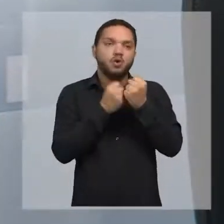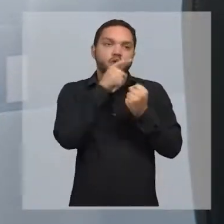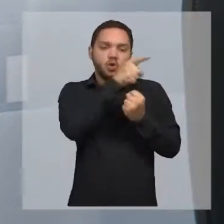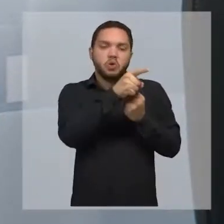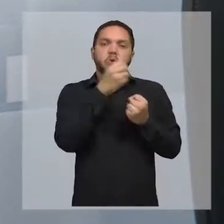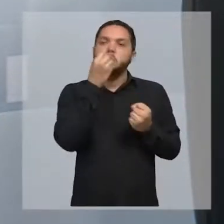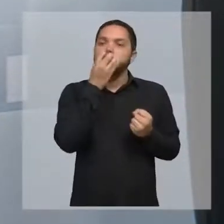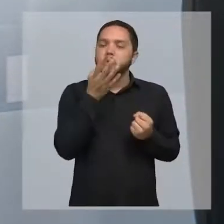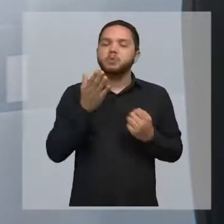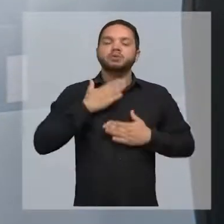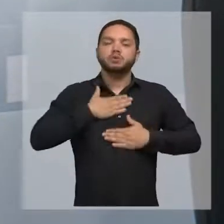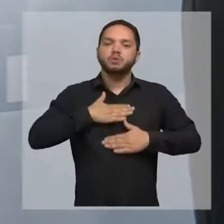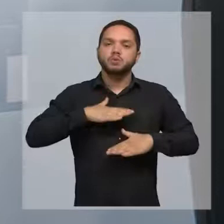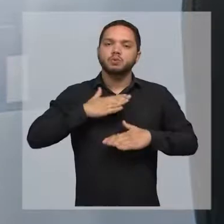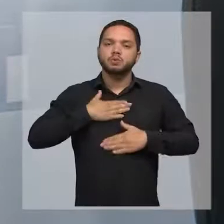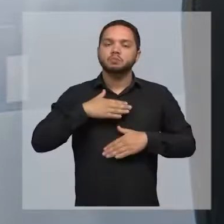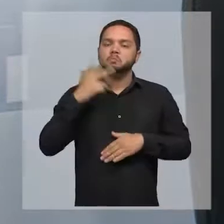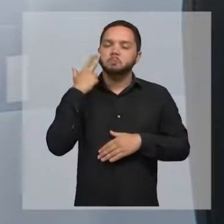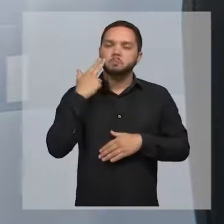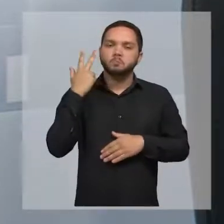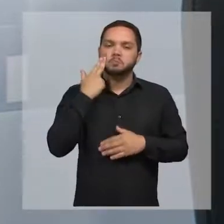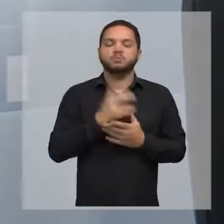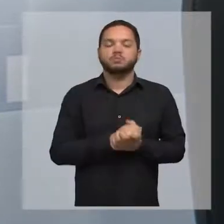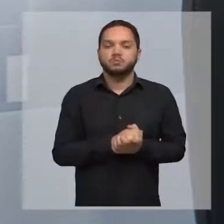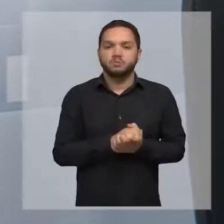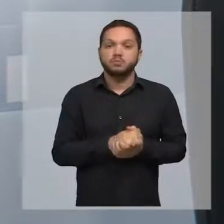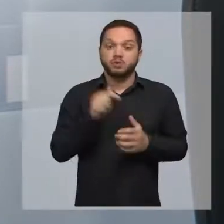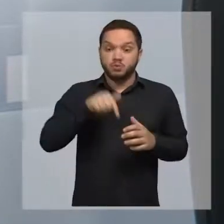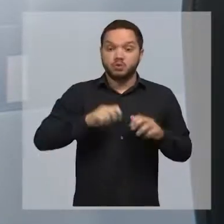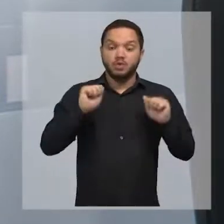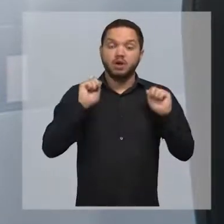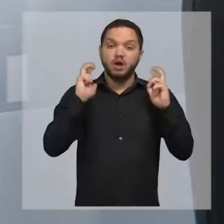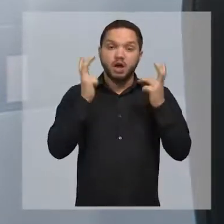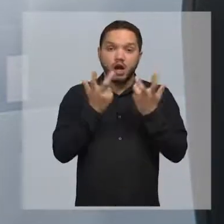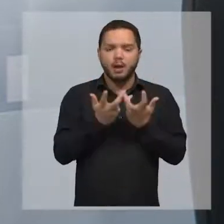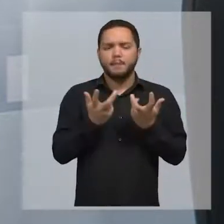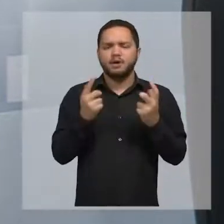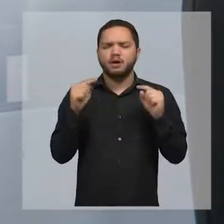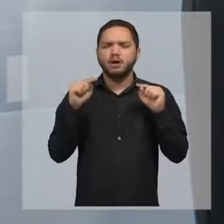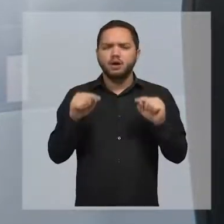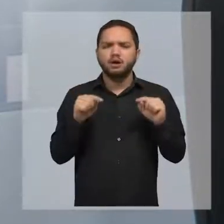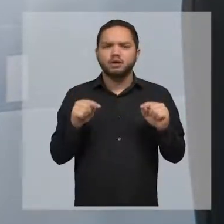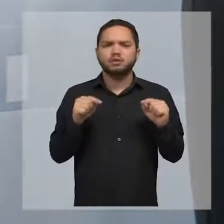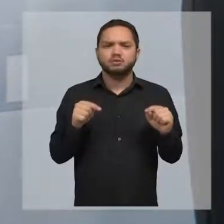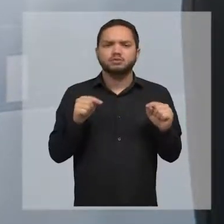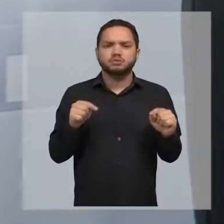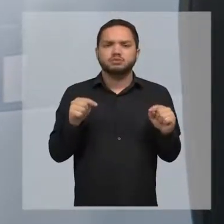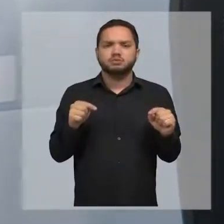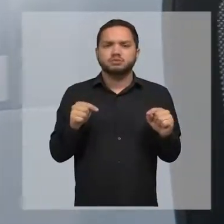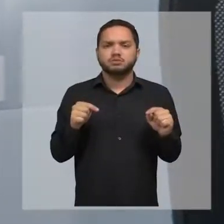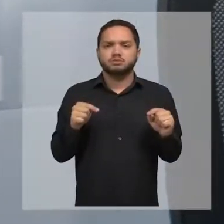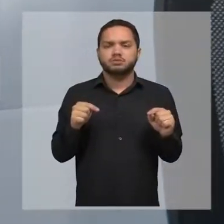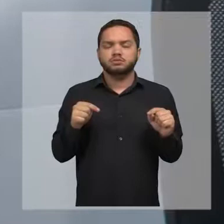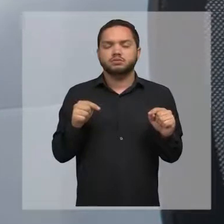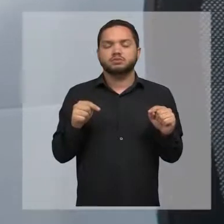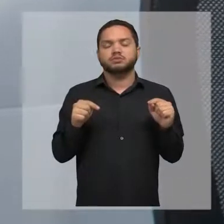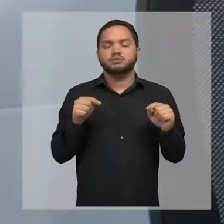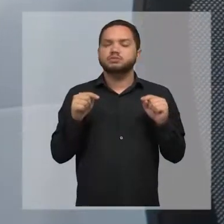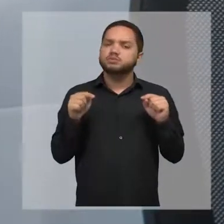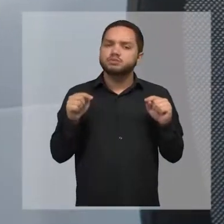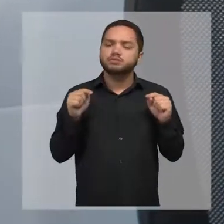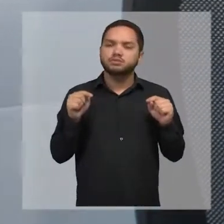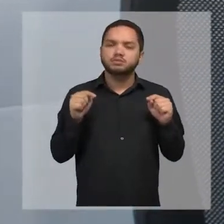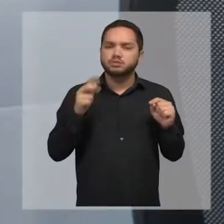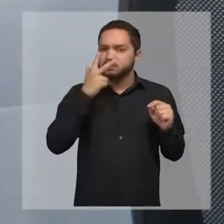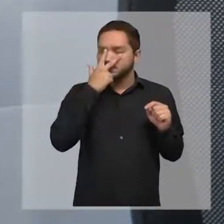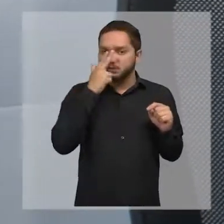ele numa situação tranquila. E há um bom tempo, a Câmara tem se tornado uma caixa de ressonância,